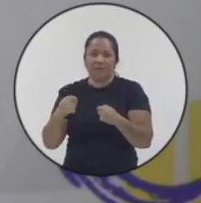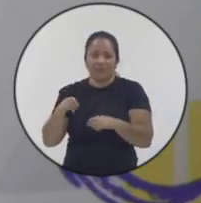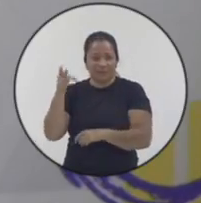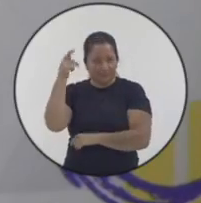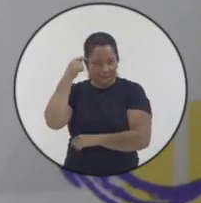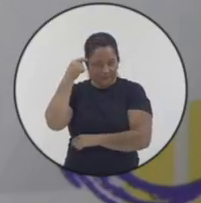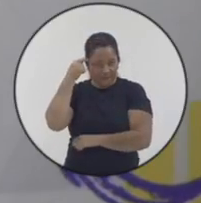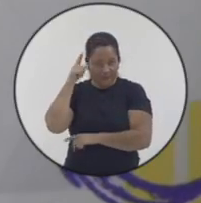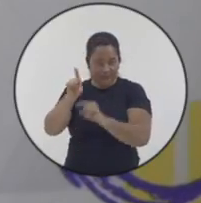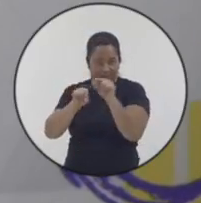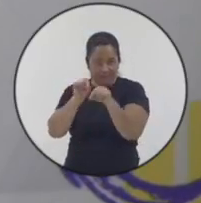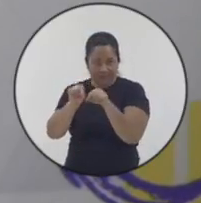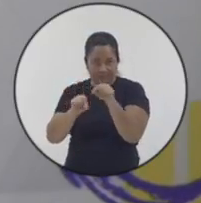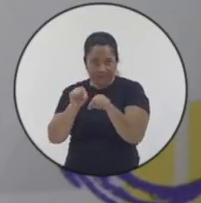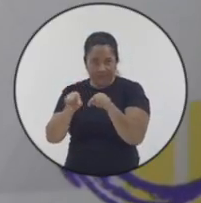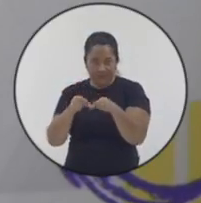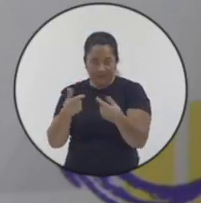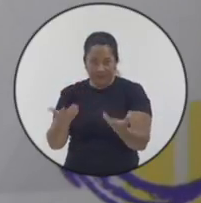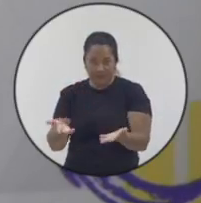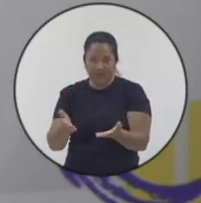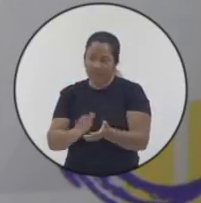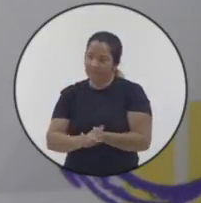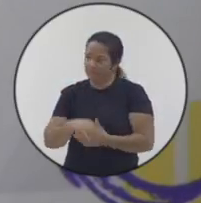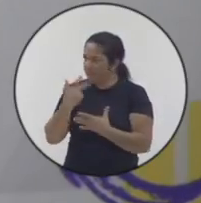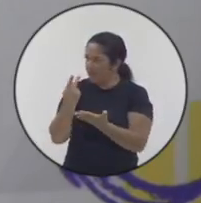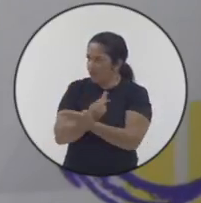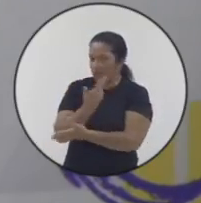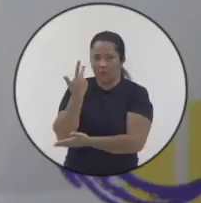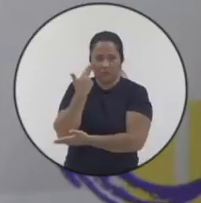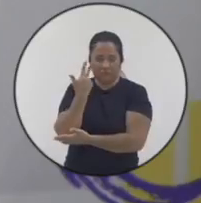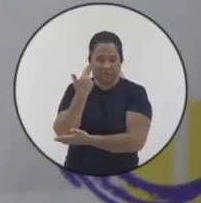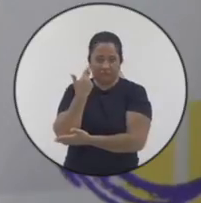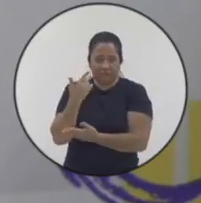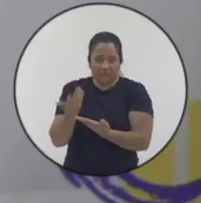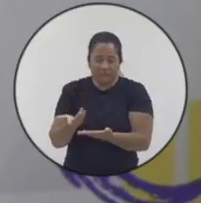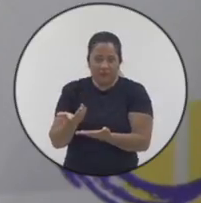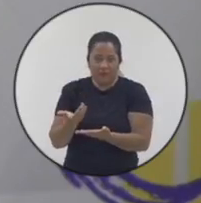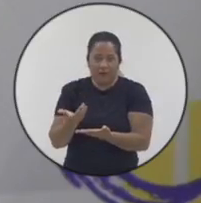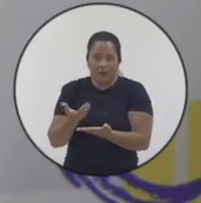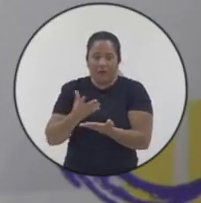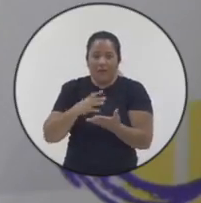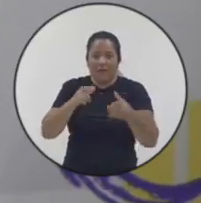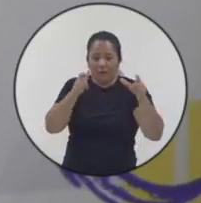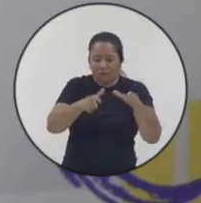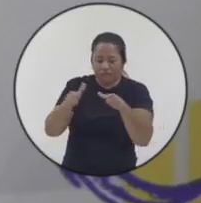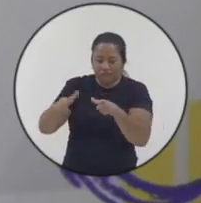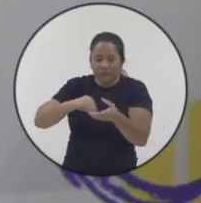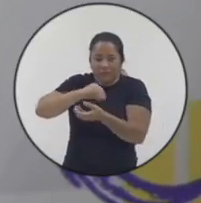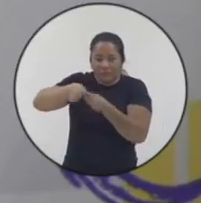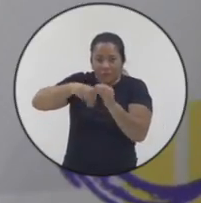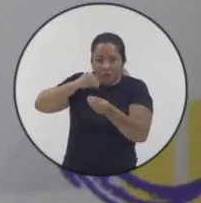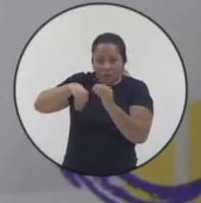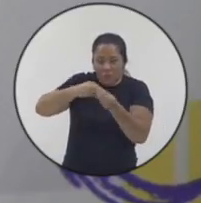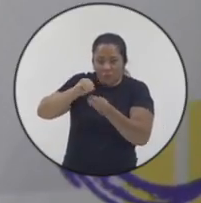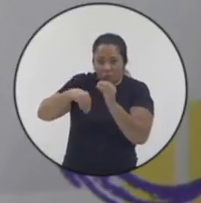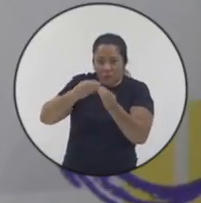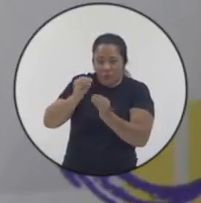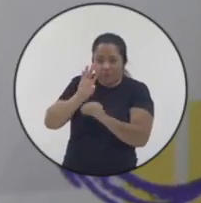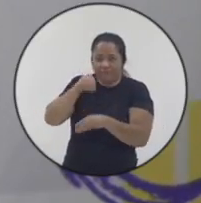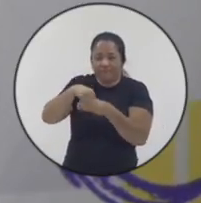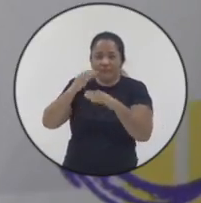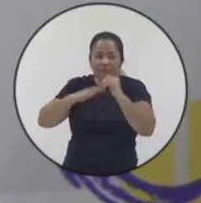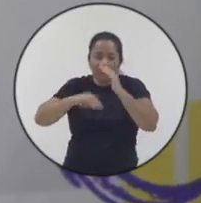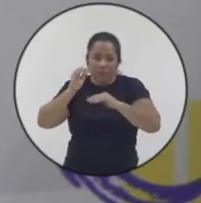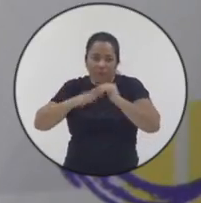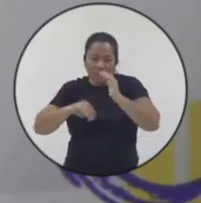né, que é muito comum até uma mistura entre dois lugares que a gente também vem tomando enquanto profissional de psique, enquanto profissional de saúde em